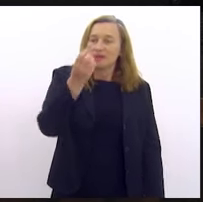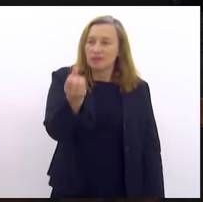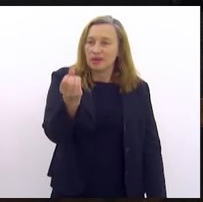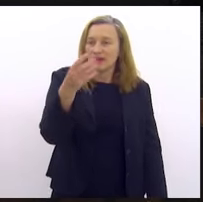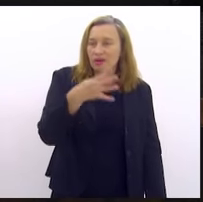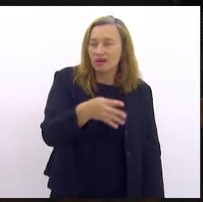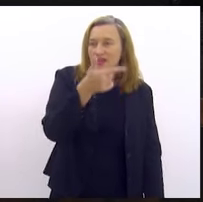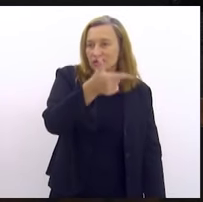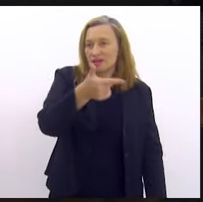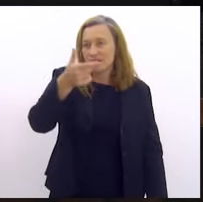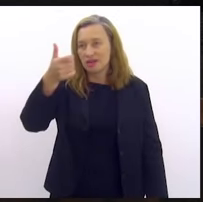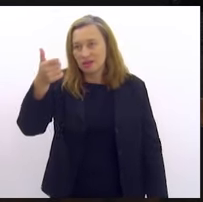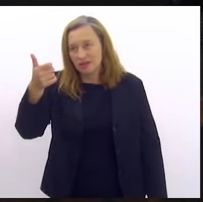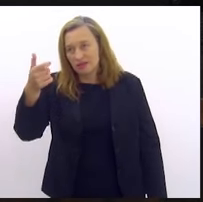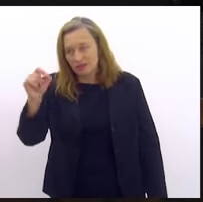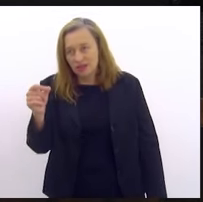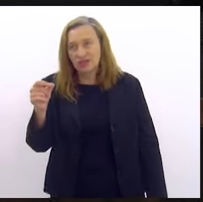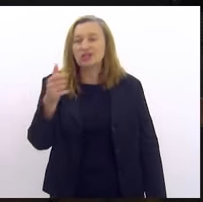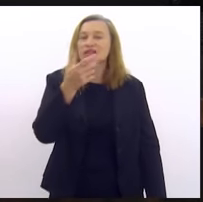1964-A/2020,